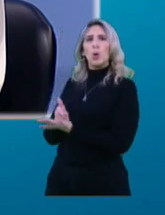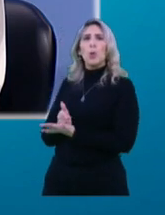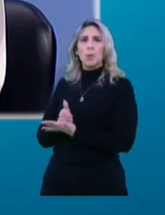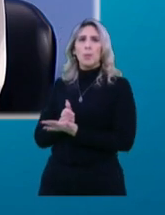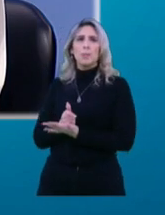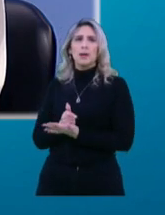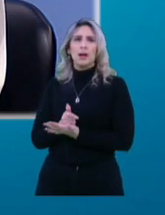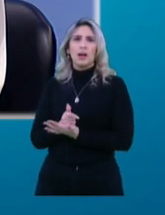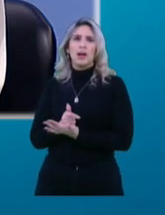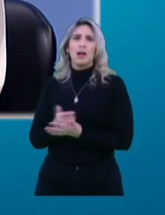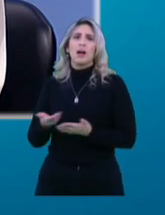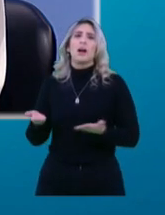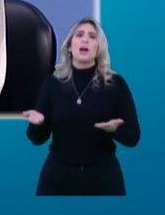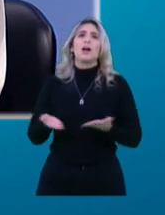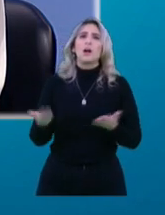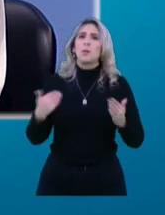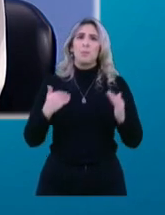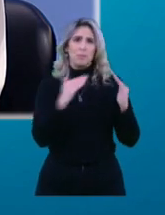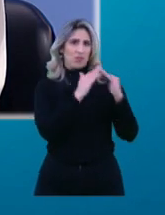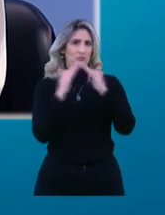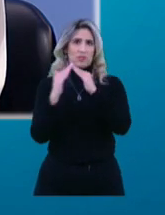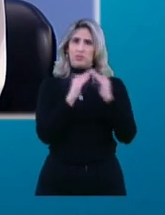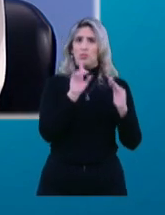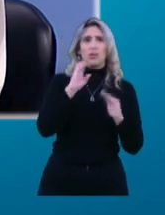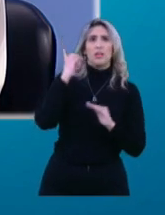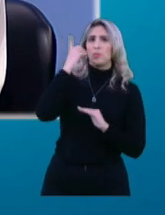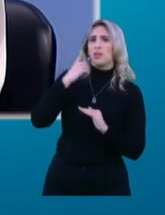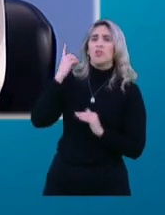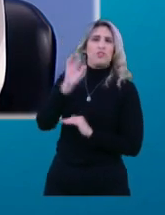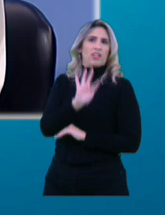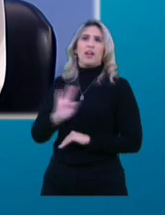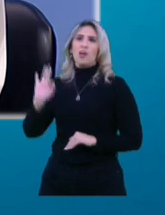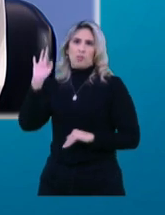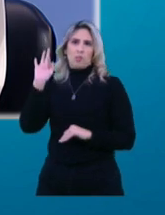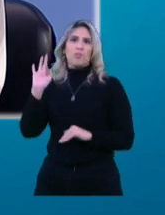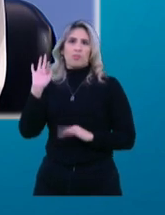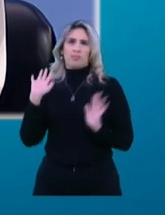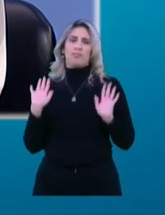comprar. Agora, meus vizinhos não são deputados federais.